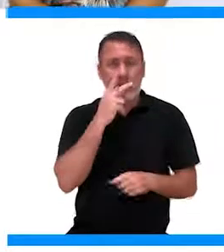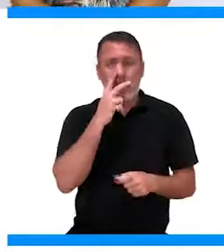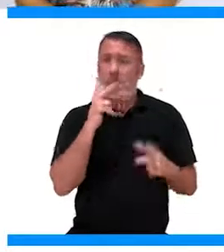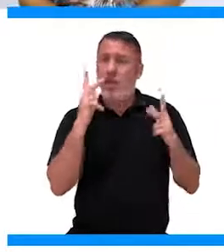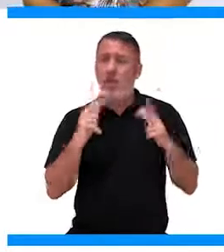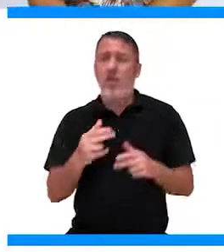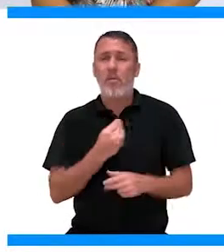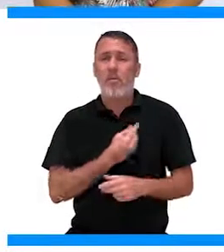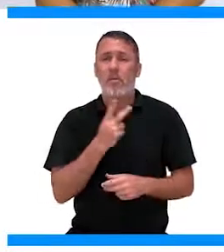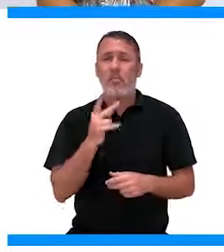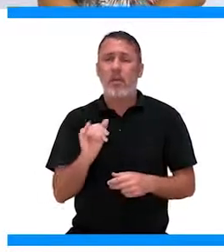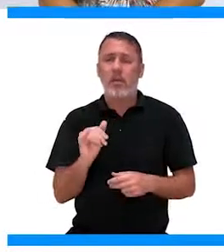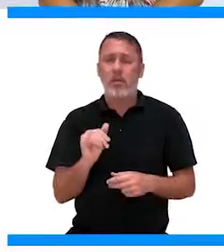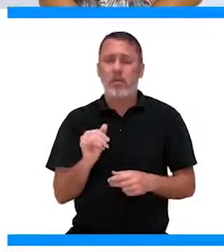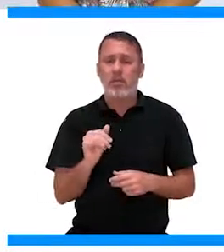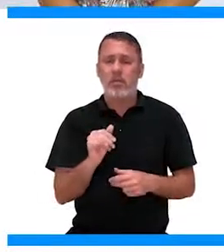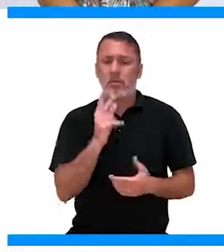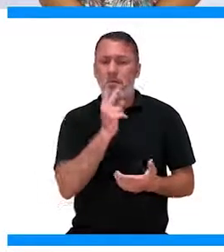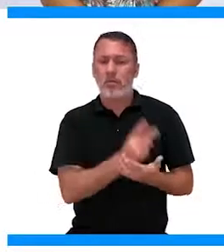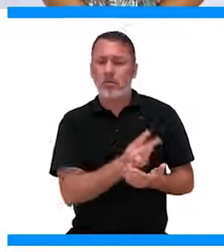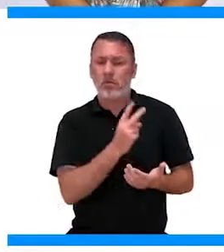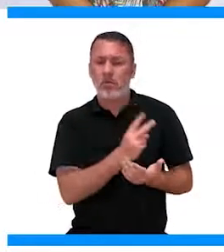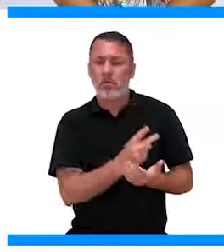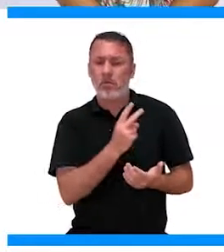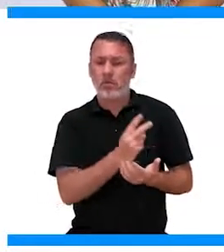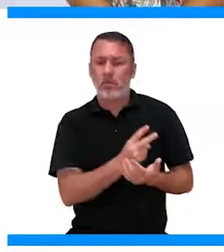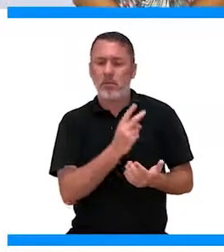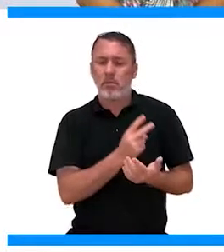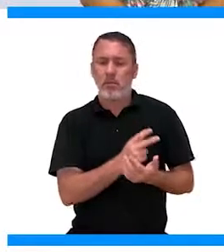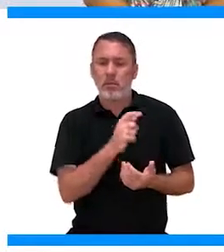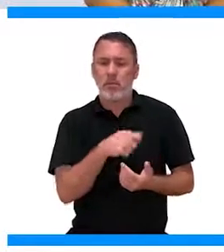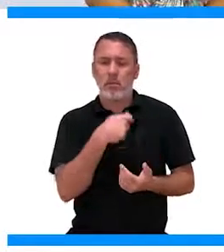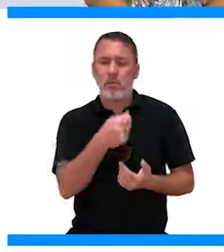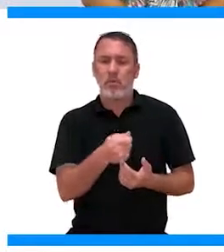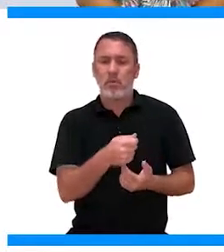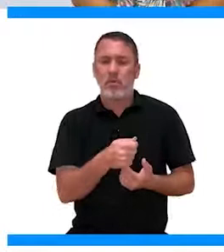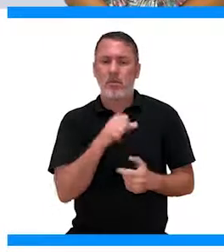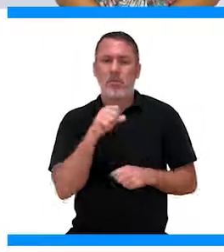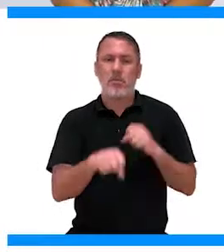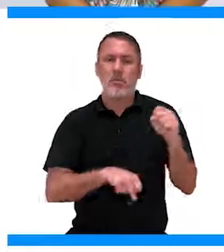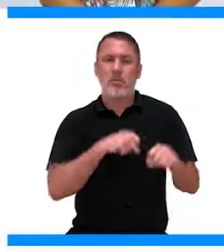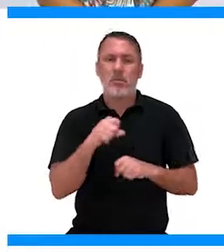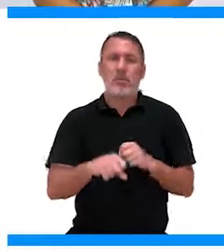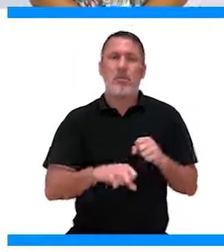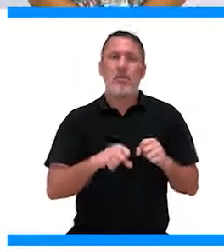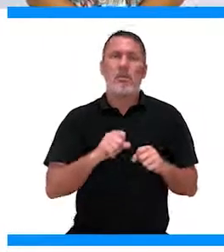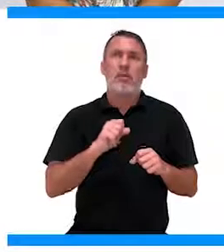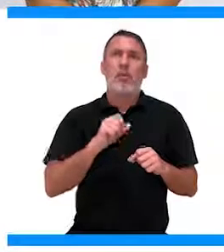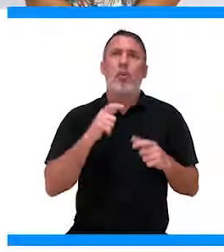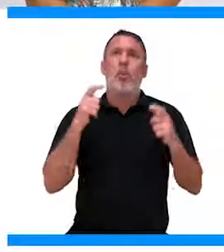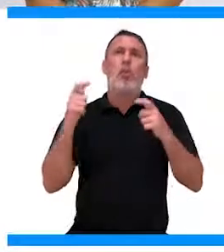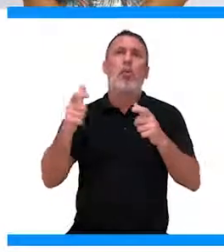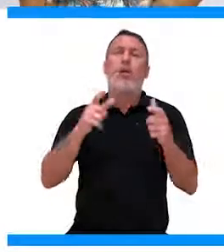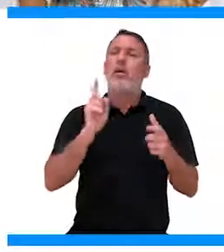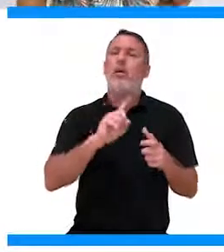relacionado à própria vida do pai, né? No caso aqui, ele está falando que ele pedala e não vai a lugar